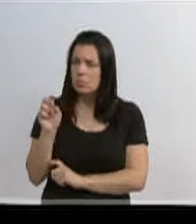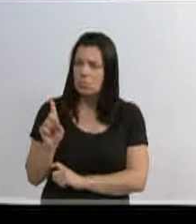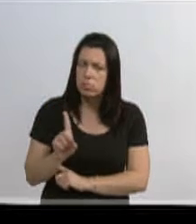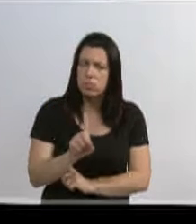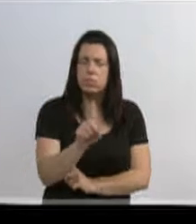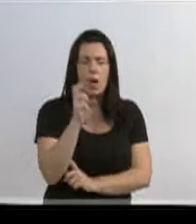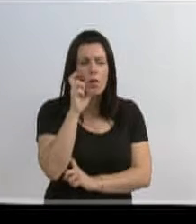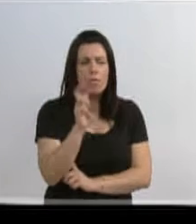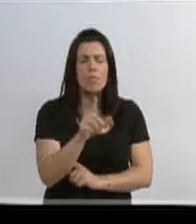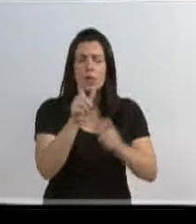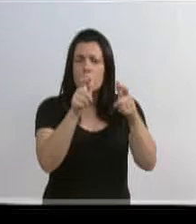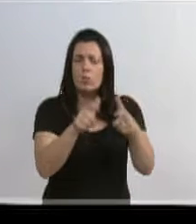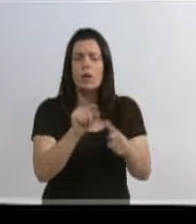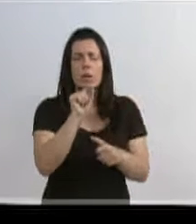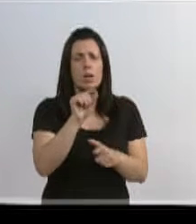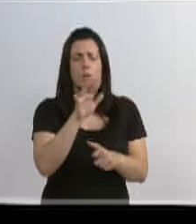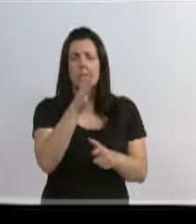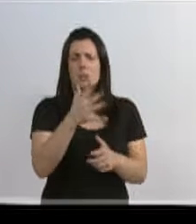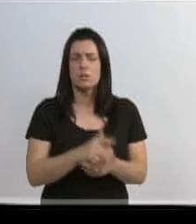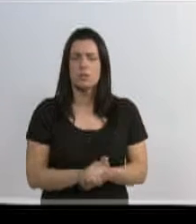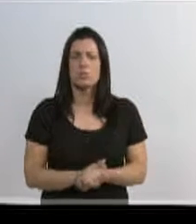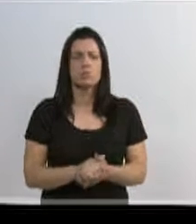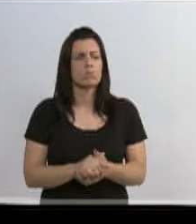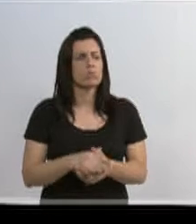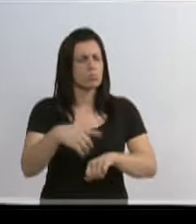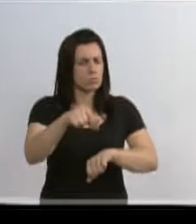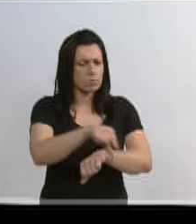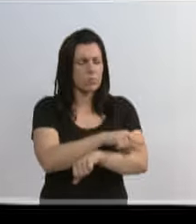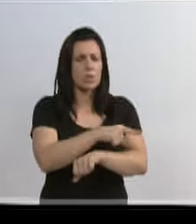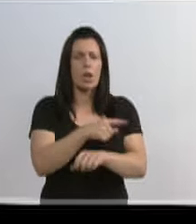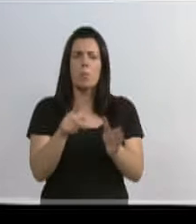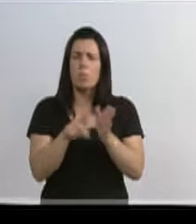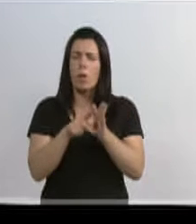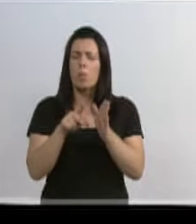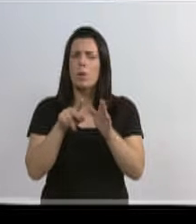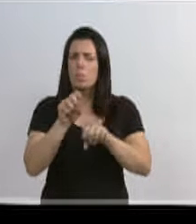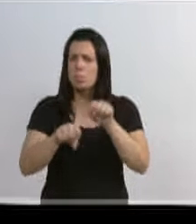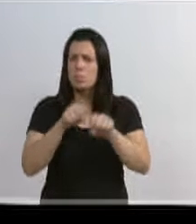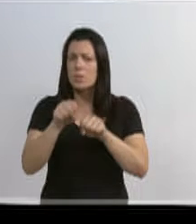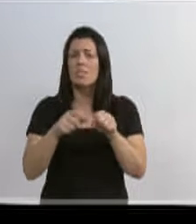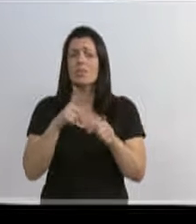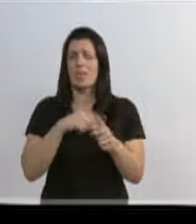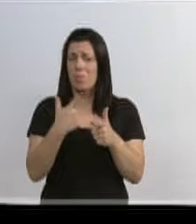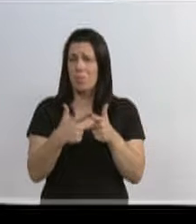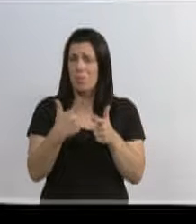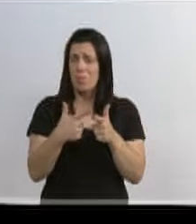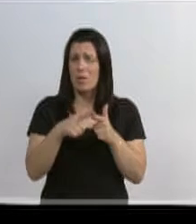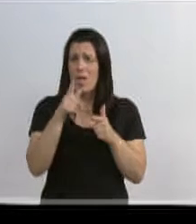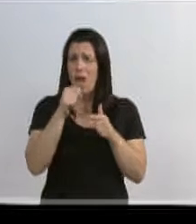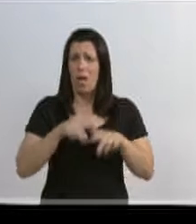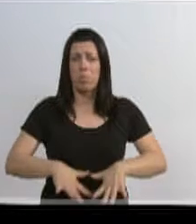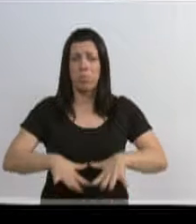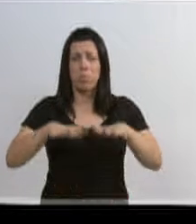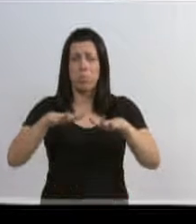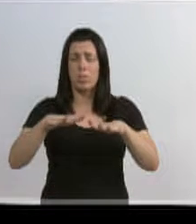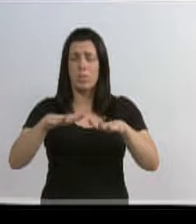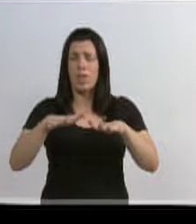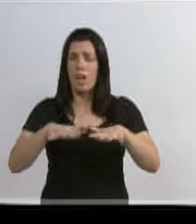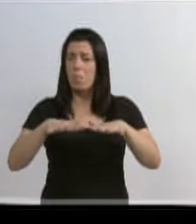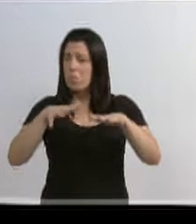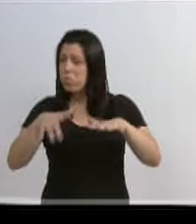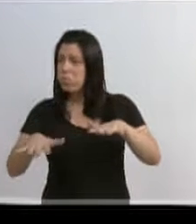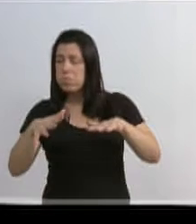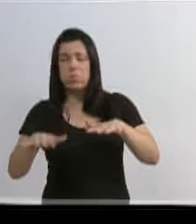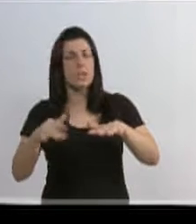Tá? Todavia, no acesso das ciclofaixas ali tem esse problema. Tá? Na chuva, para a água não tem vazão. Não sei se